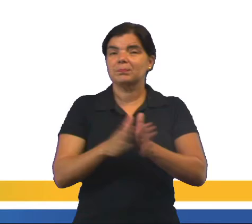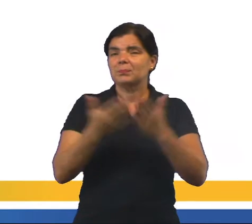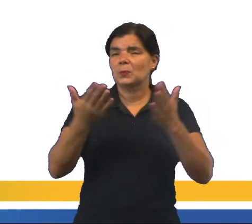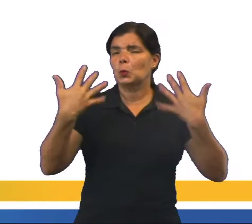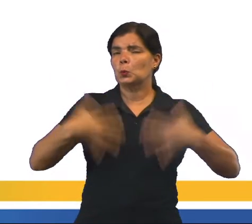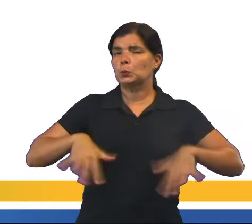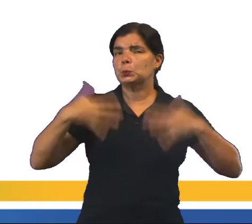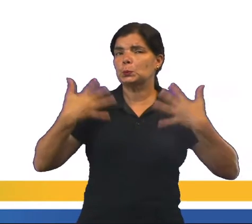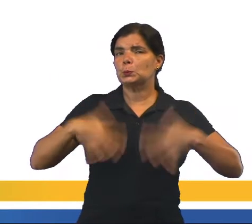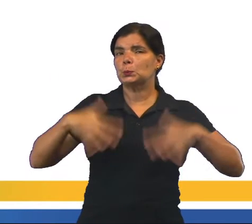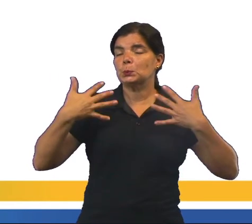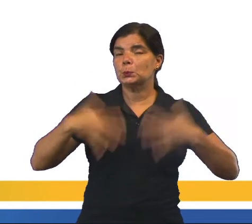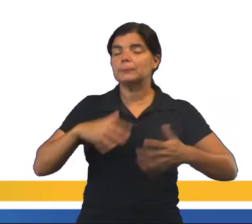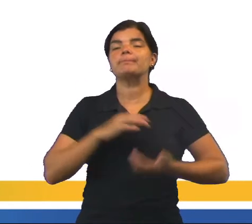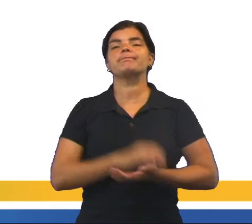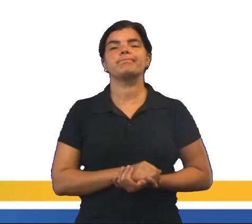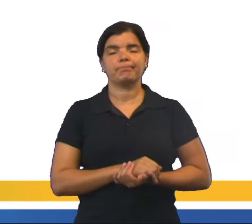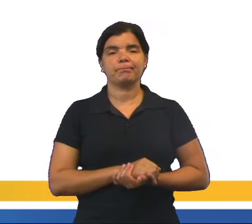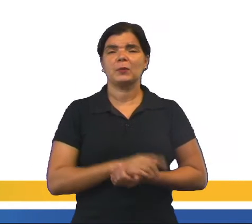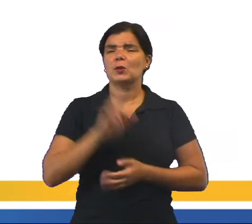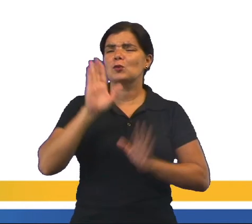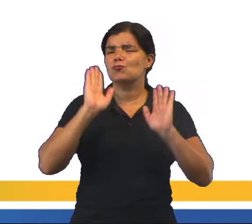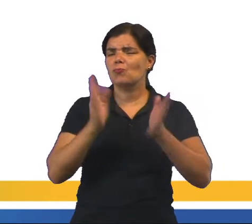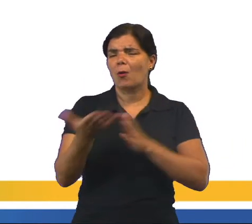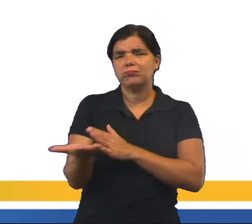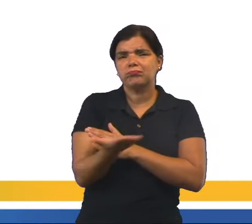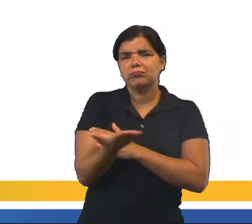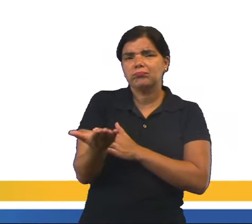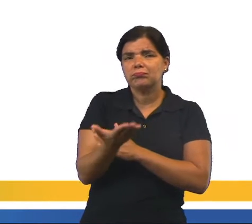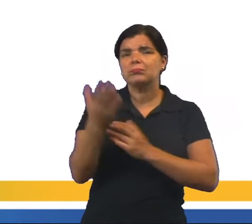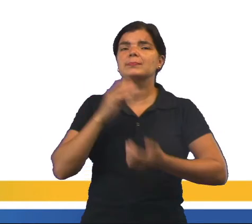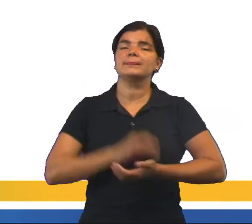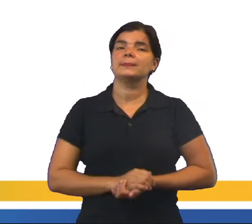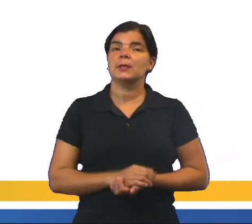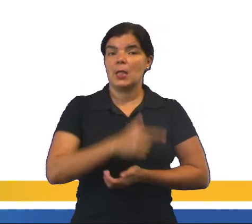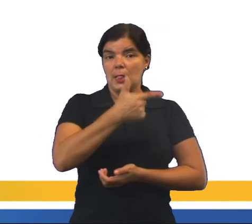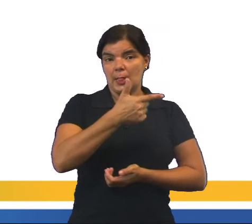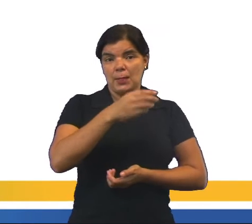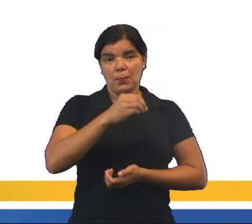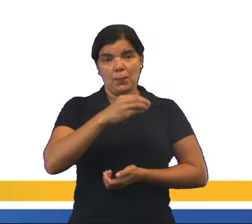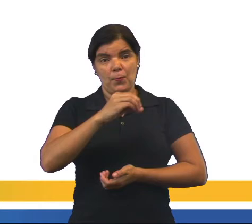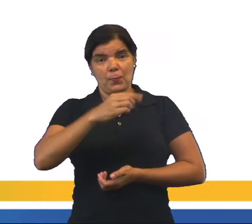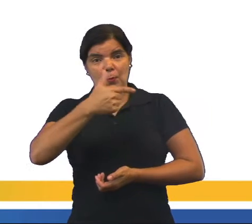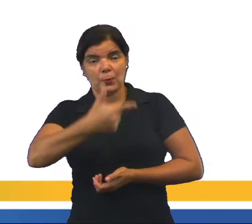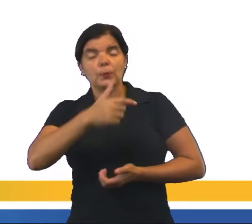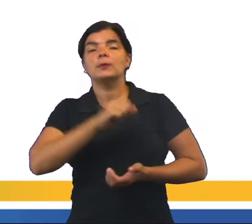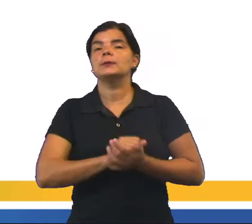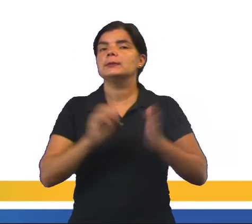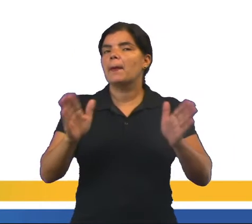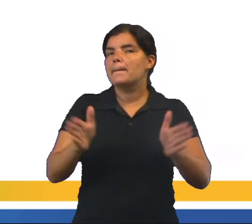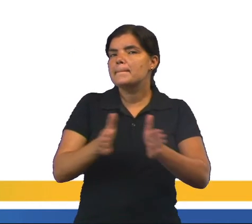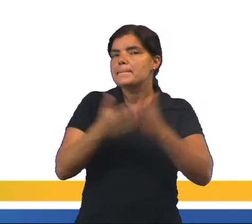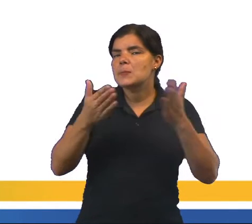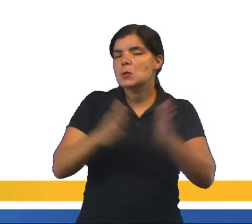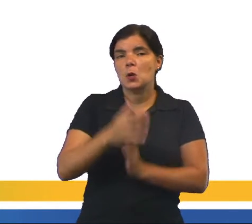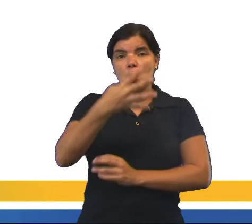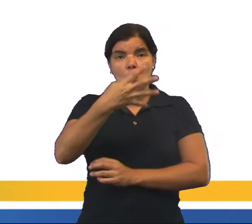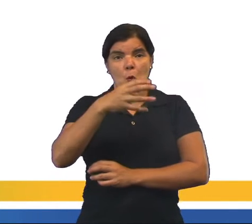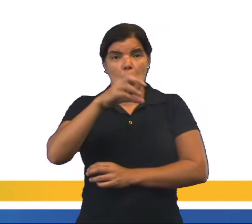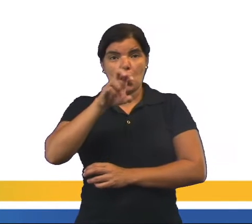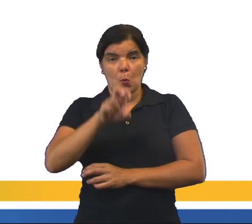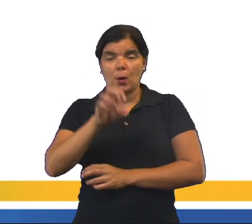pobreza extrema, aquilo que a gente chama de já está na miséria. Então veja aí que em 2002 a pobreza equivalia a